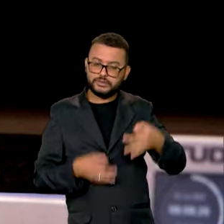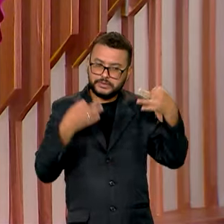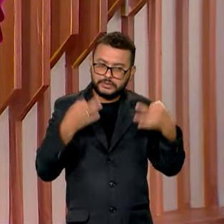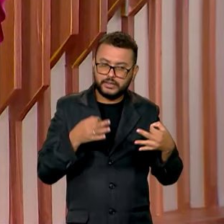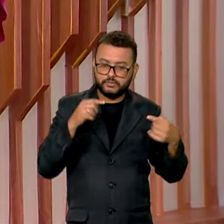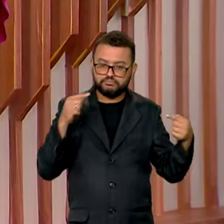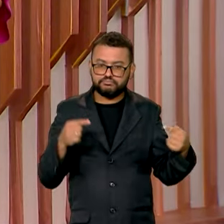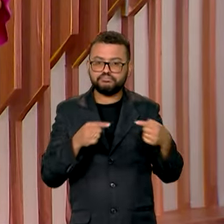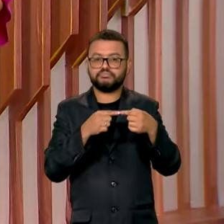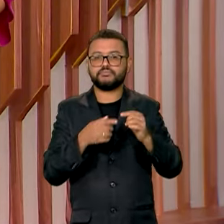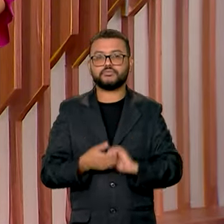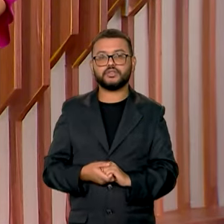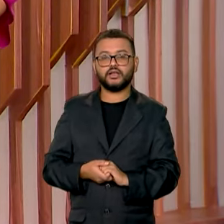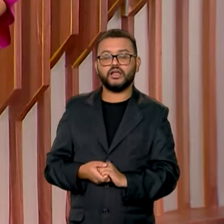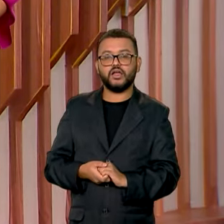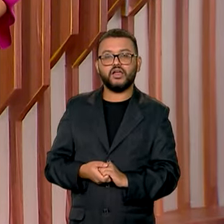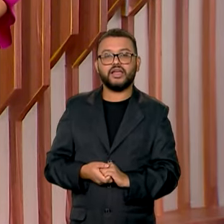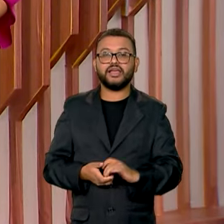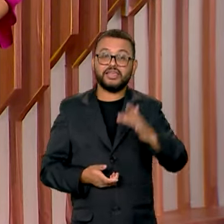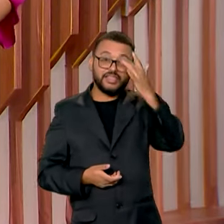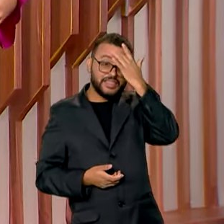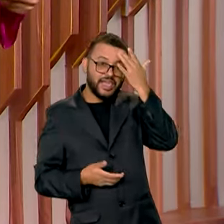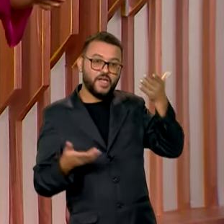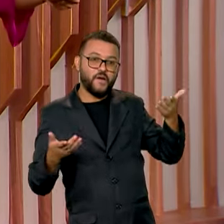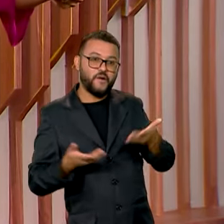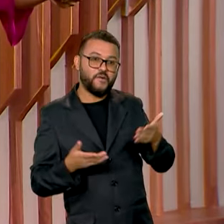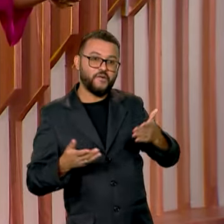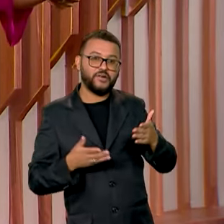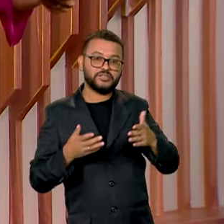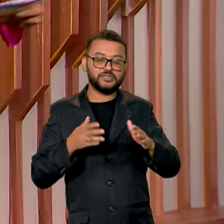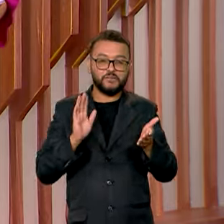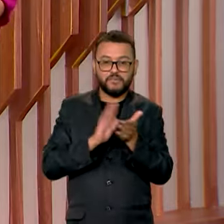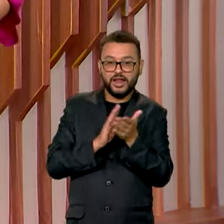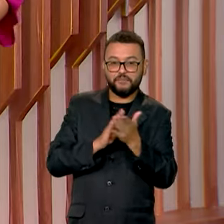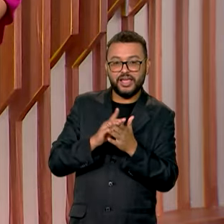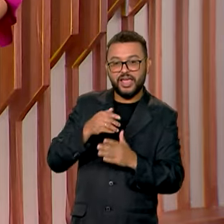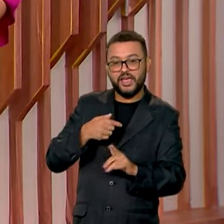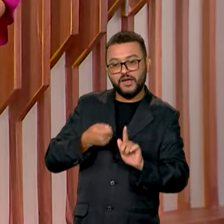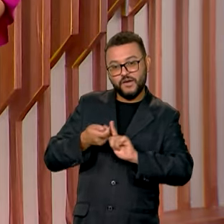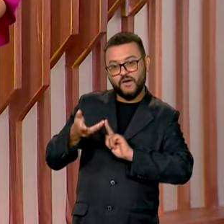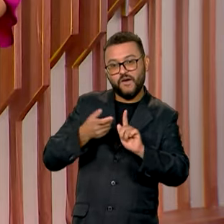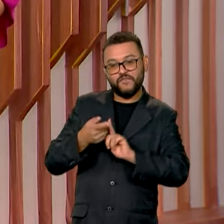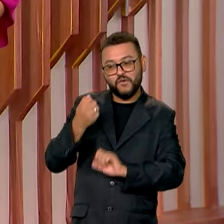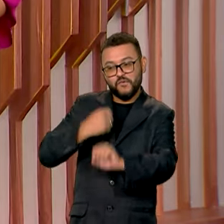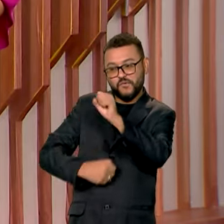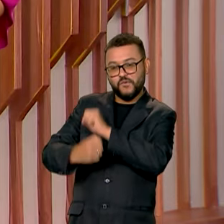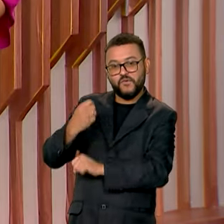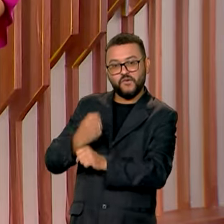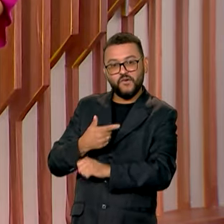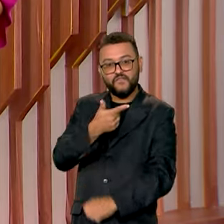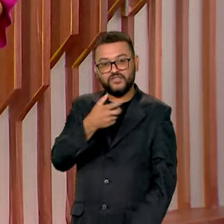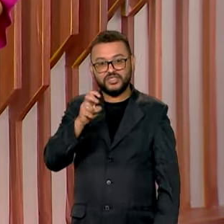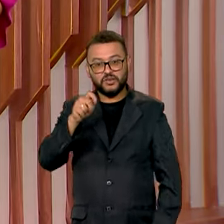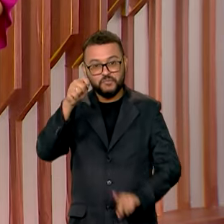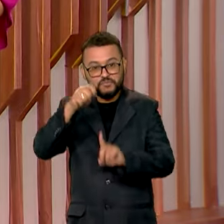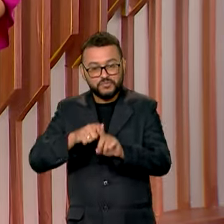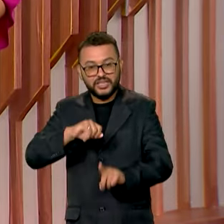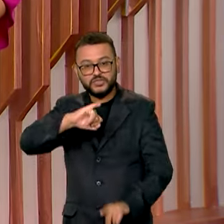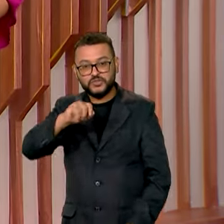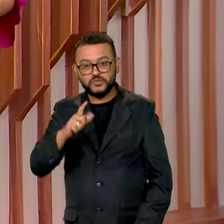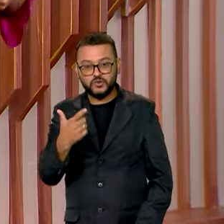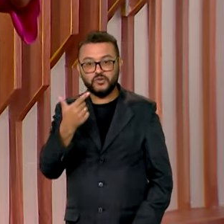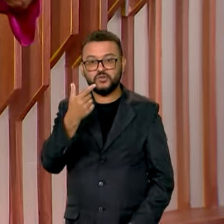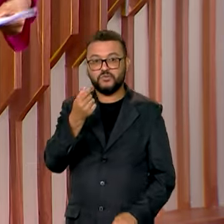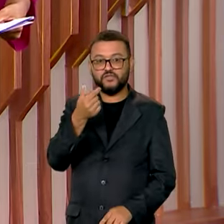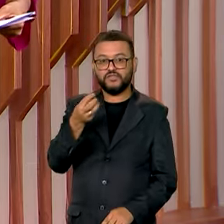adequada. E olha, quem faz aniversário hoje é o Canal Gov. Há exato um ano, em 25 de julho de